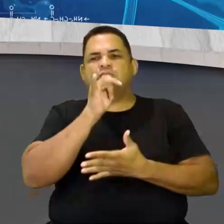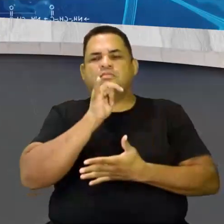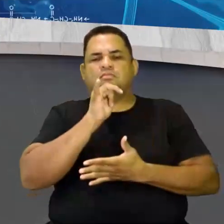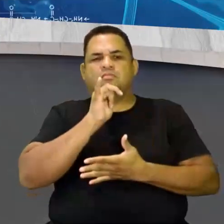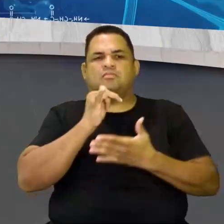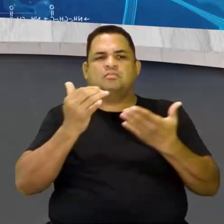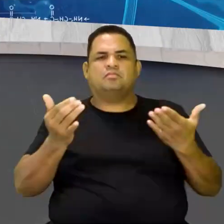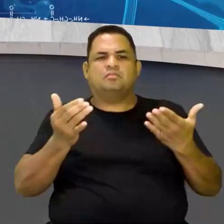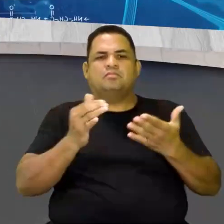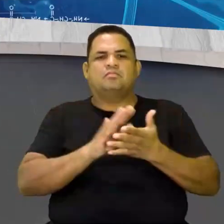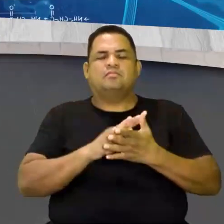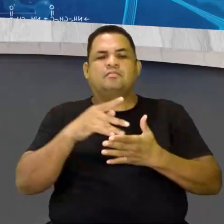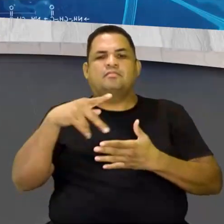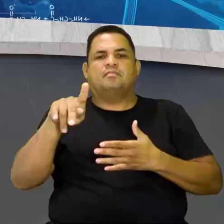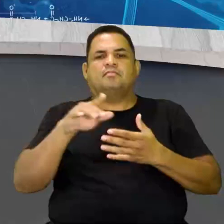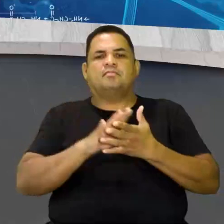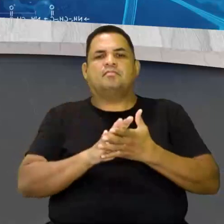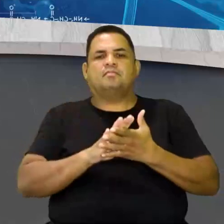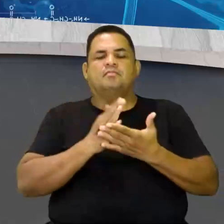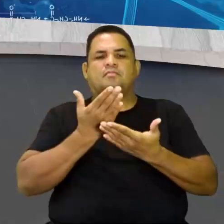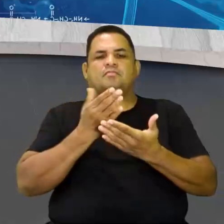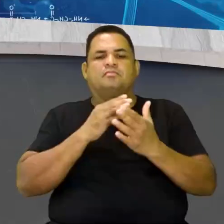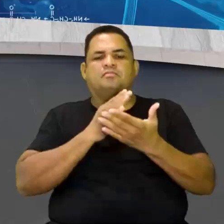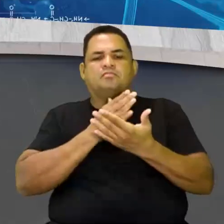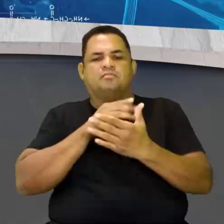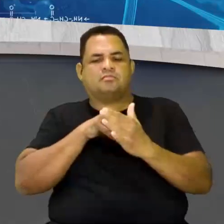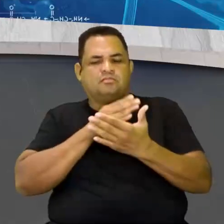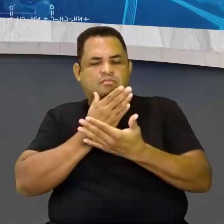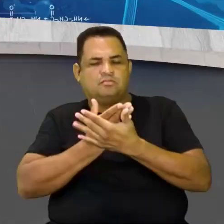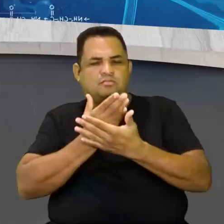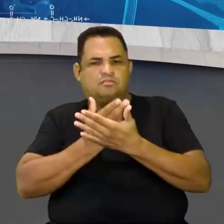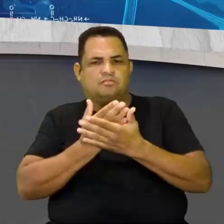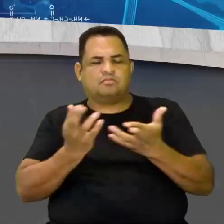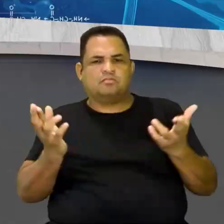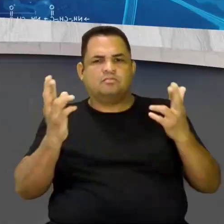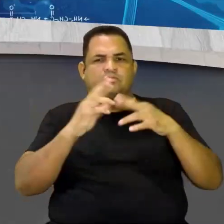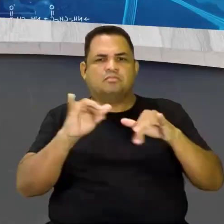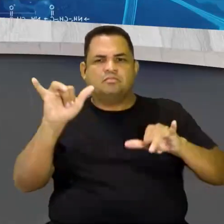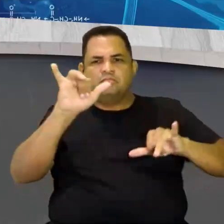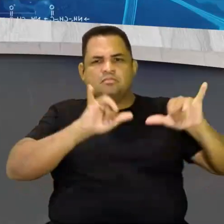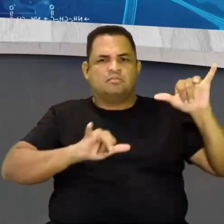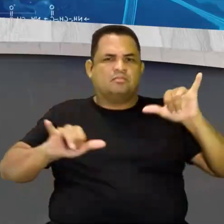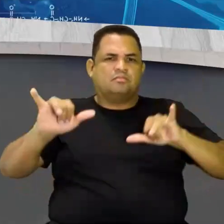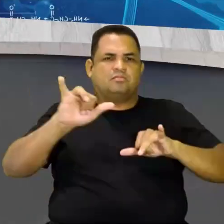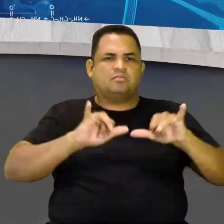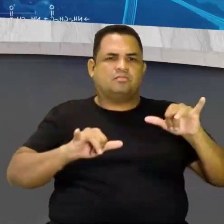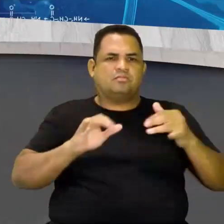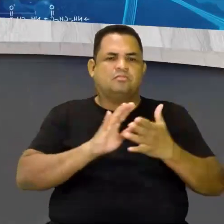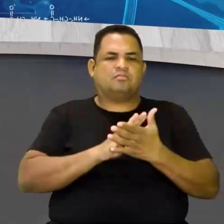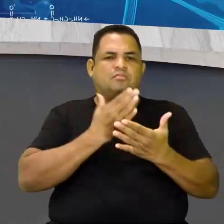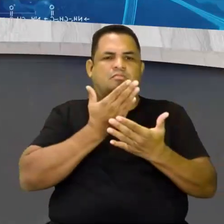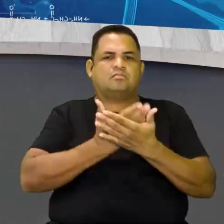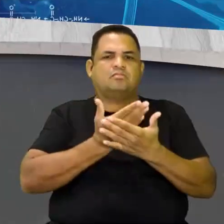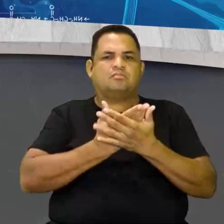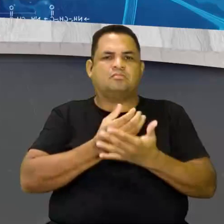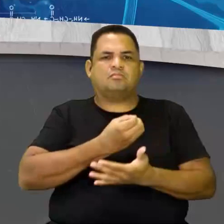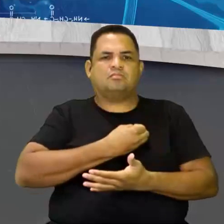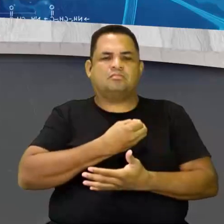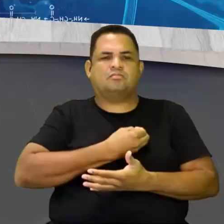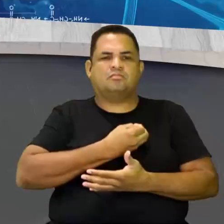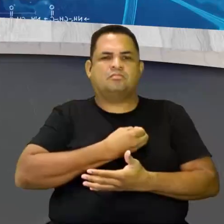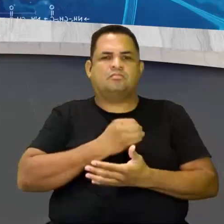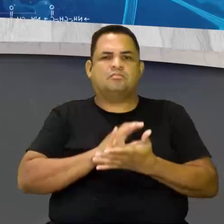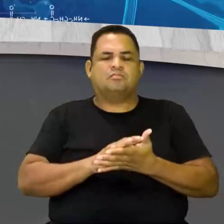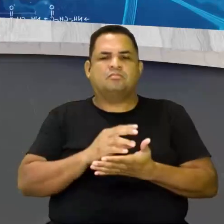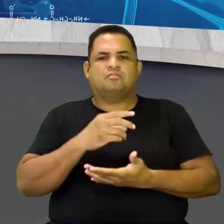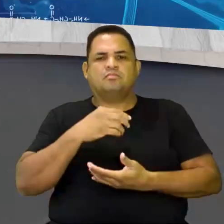exemplos para que, no estudo das reações químicas, como foi na aula 9, reações químicas